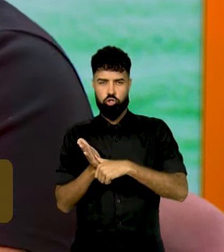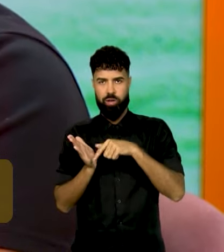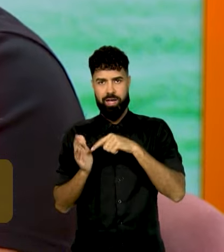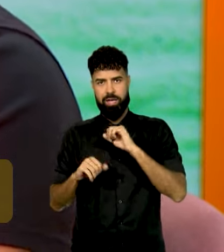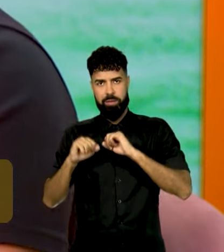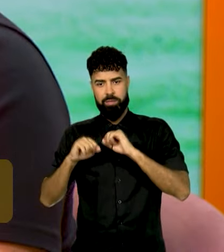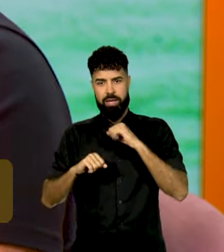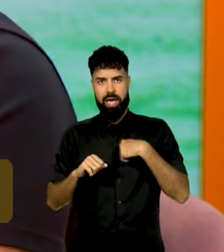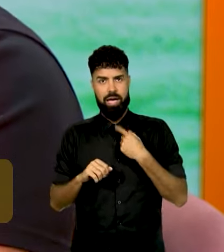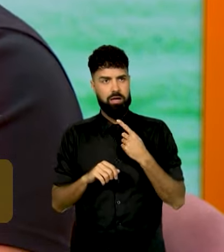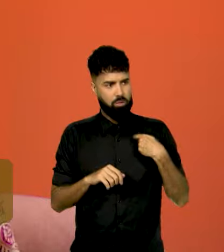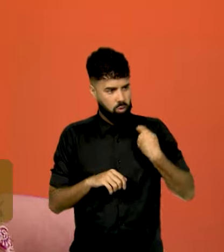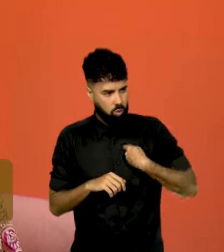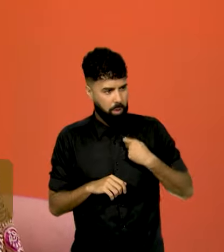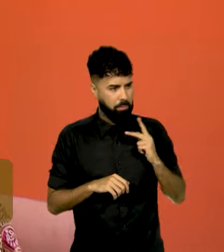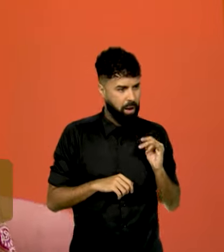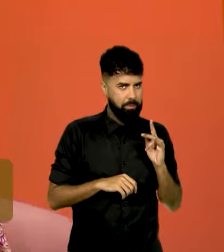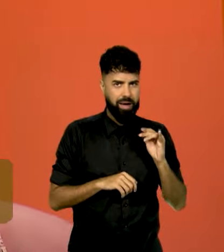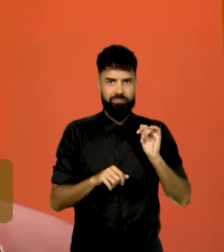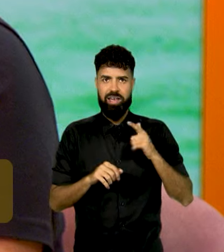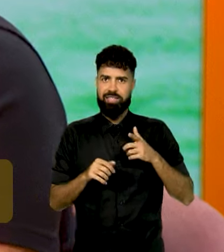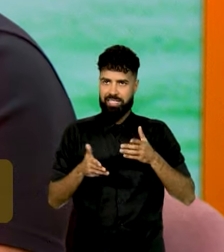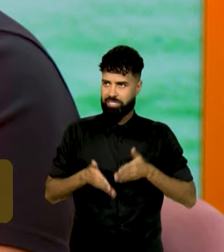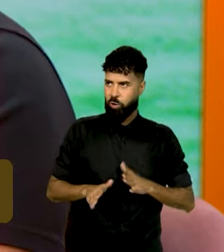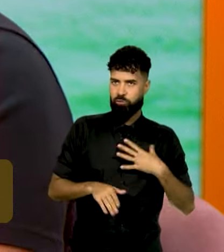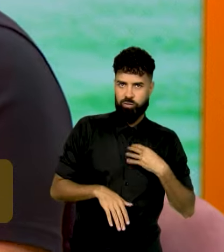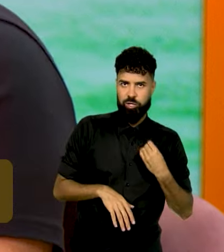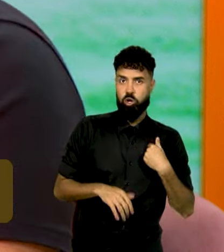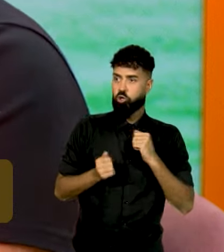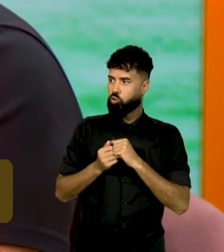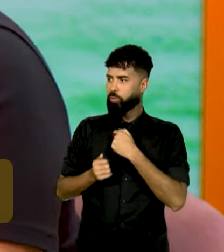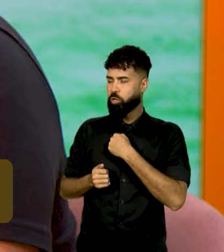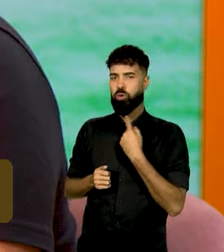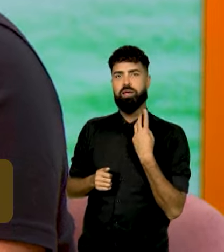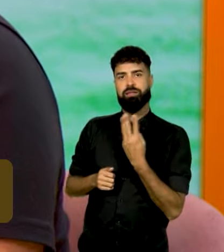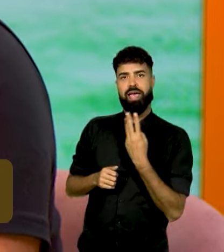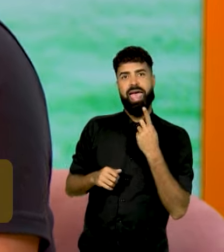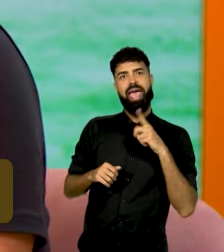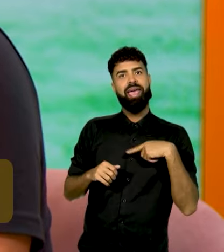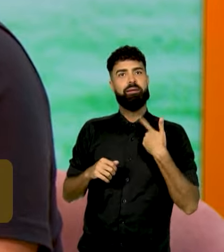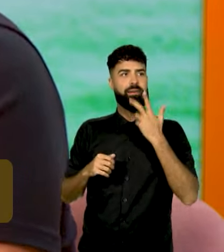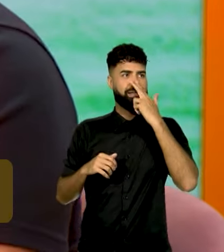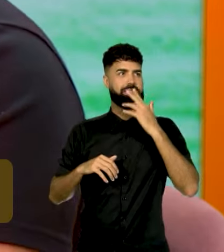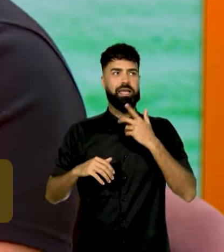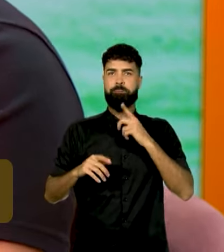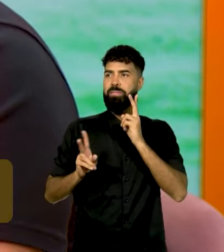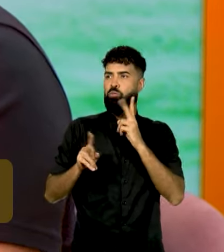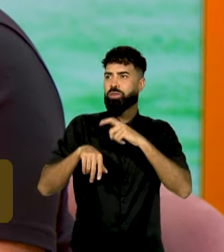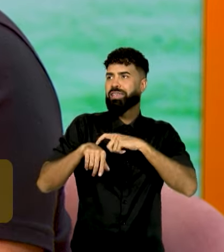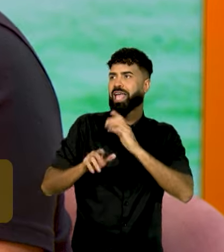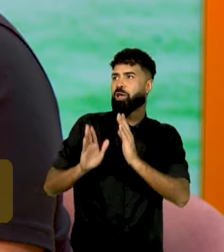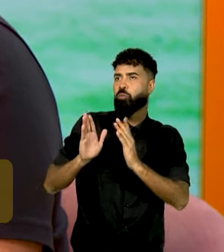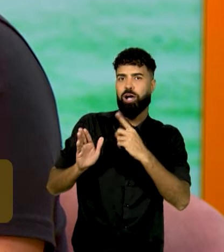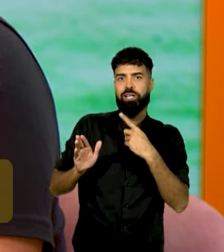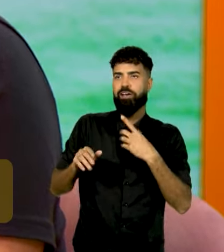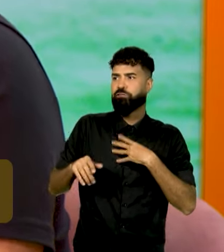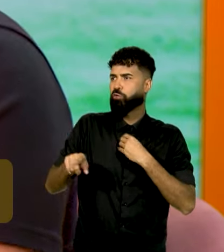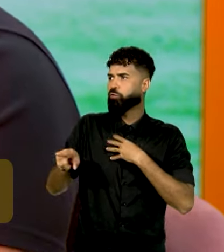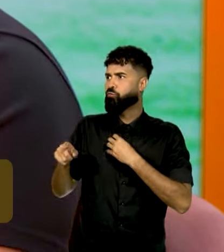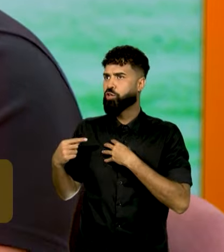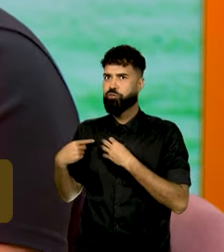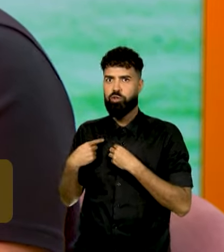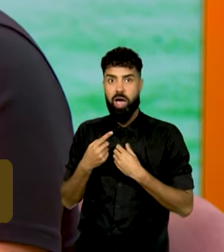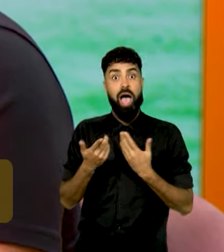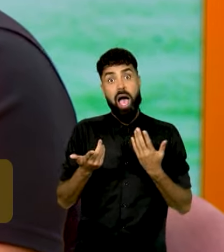se descobriram pais também, viraram pais e tal, junto comigo. Nós somos pais meio contemporâneos ali. Legal. E essa energia da